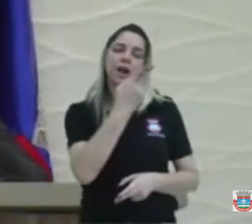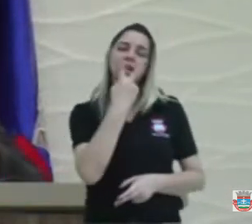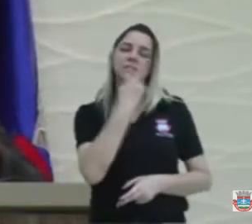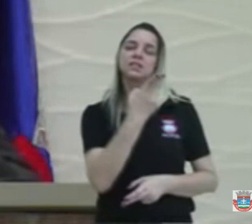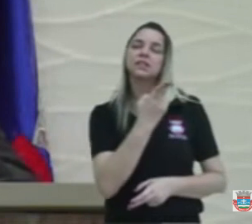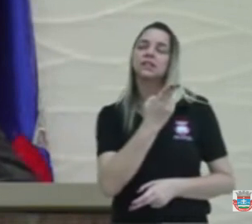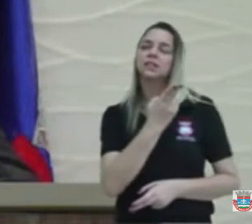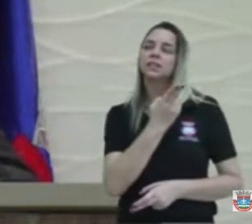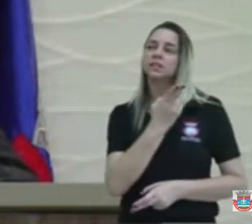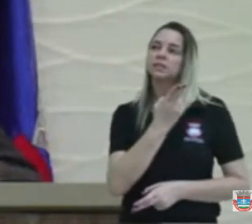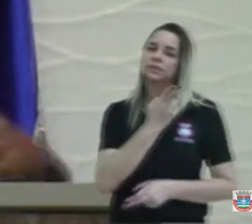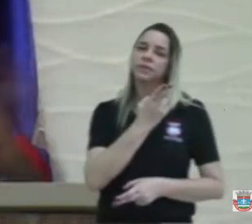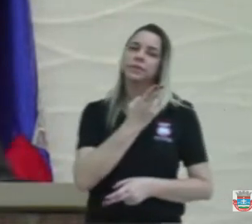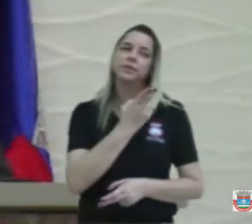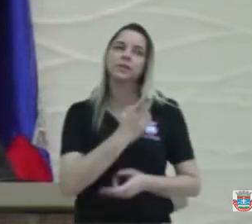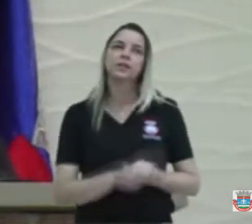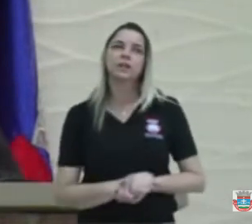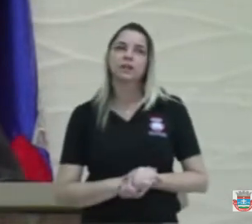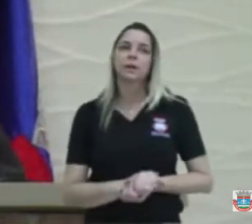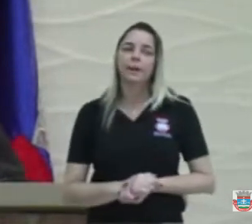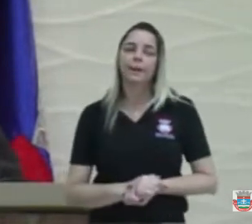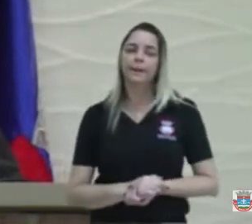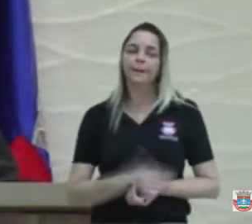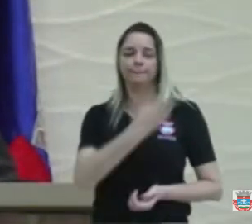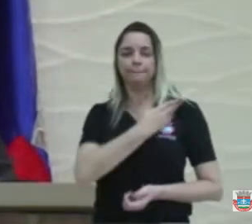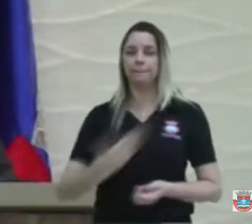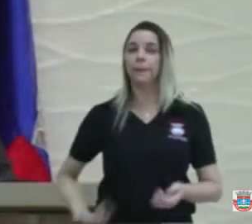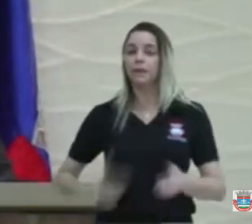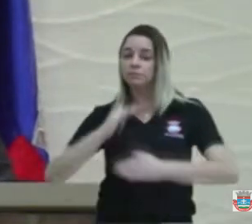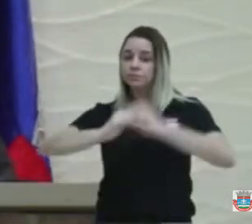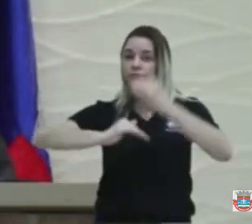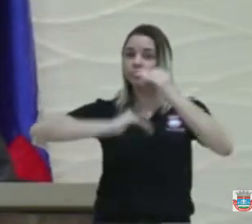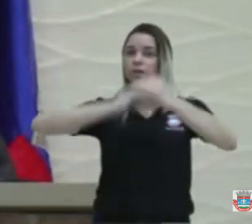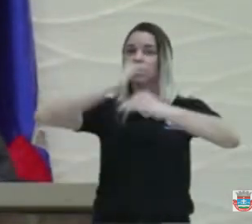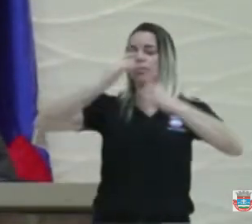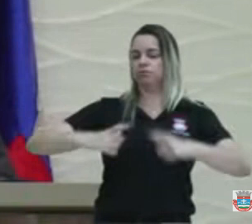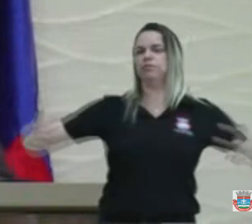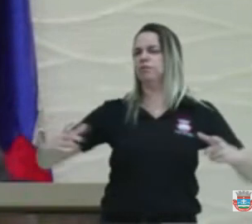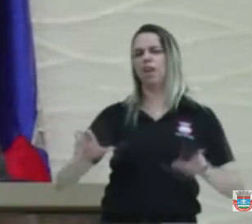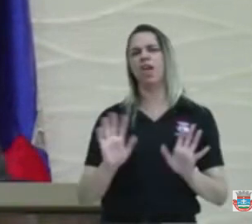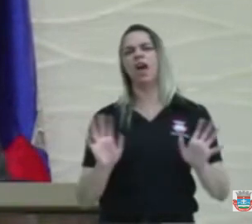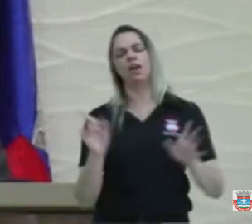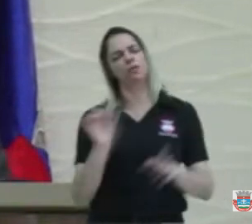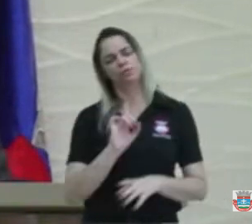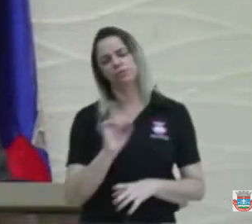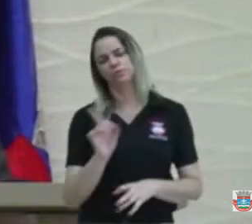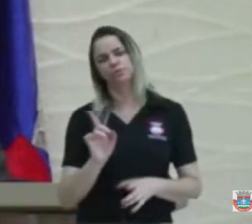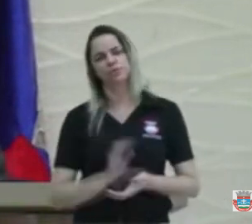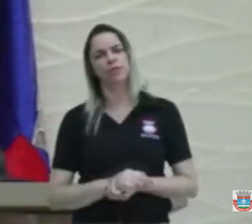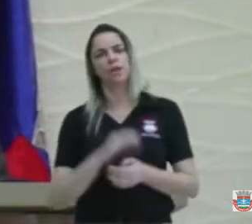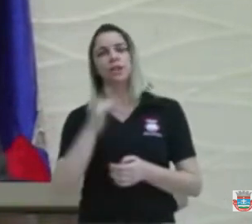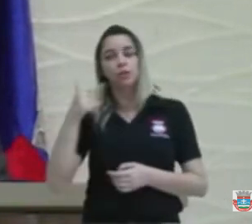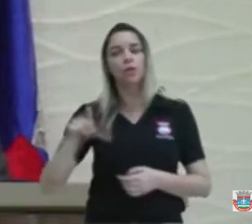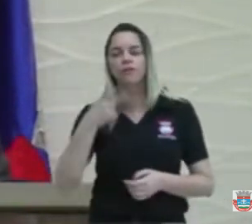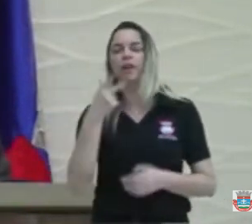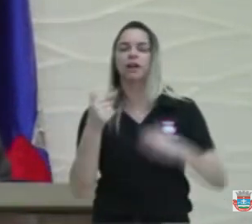a, de uma gestão para outro município, cresceu. E não cresceu, não. Como volto a dizer aqui, o empresário Zé